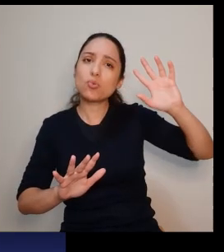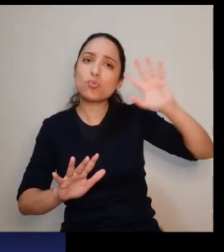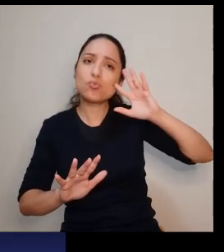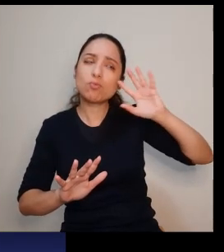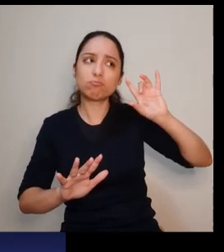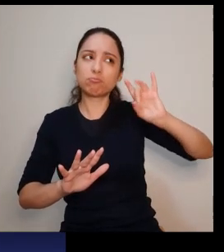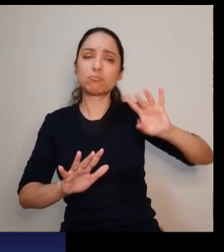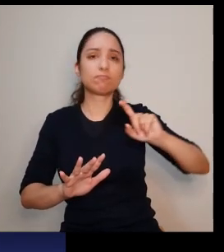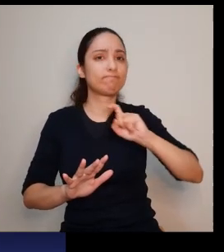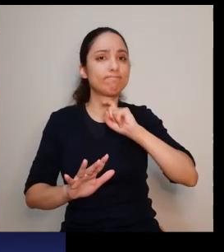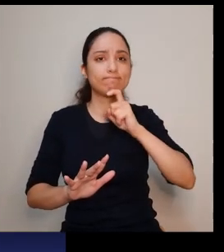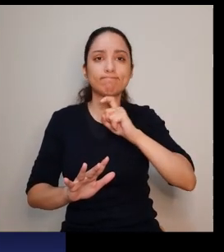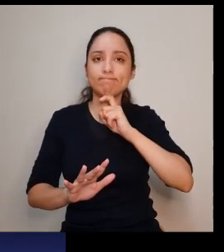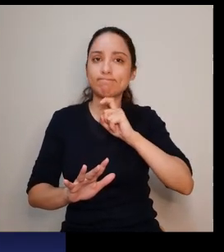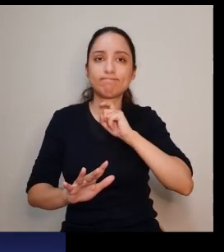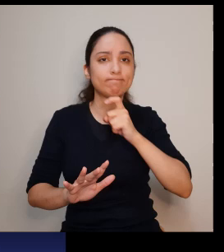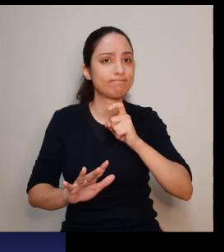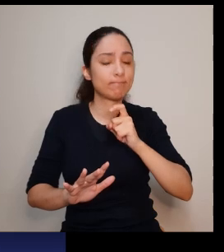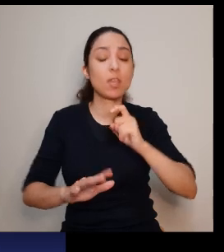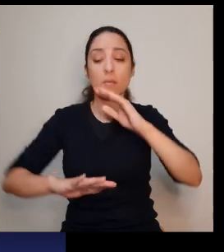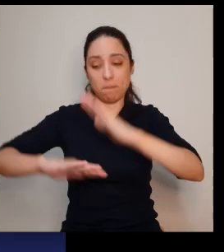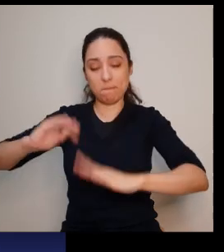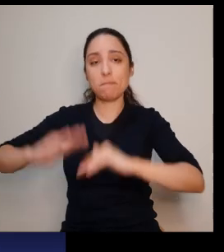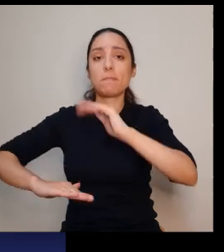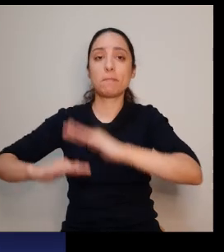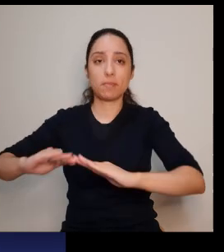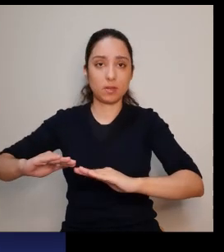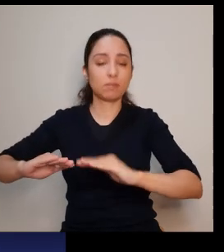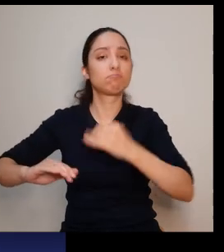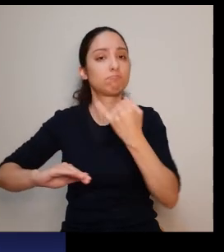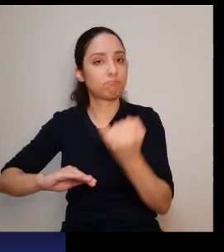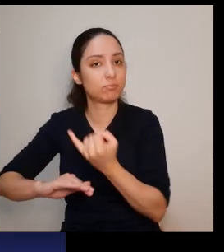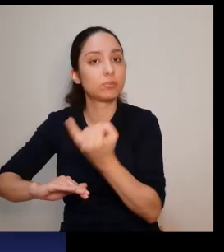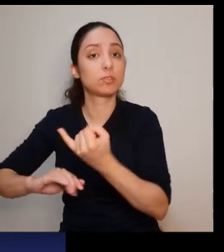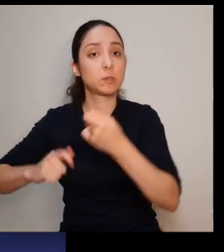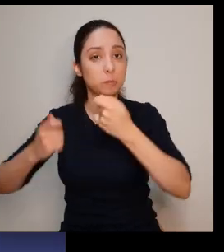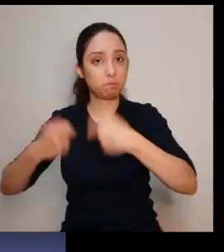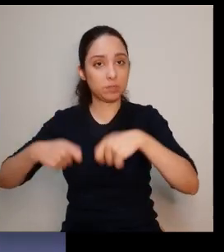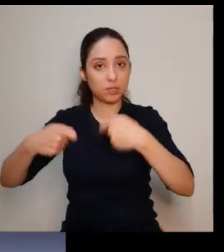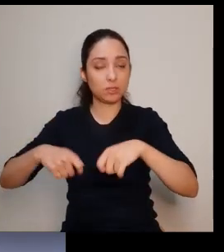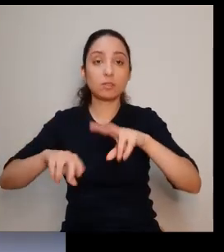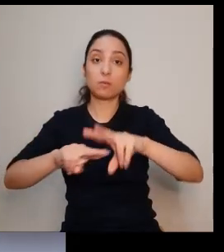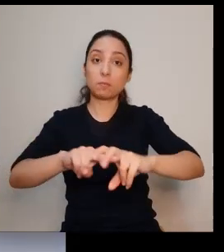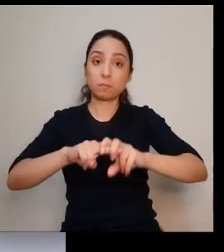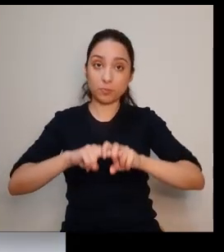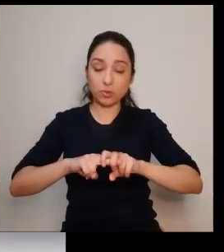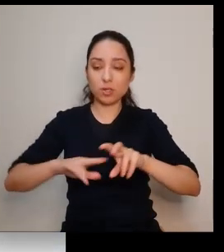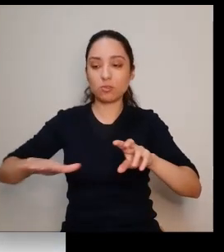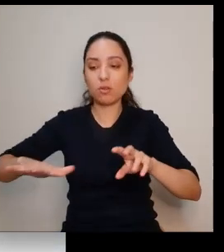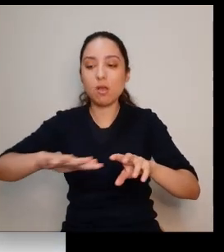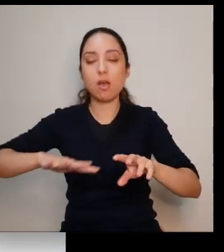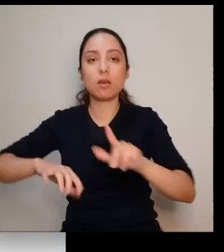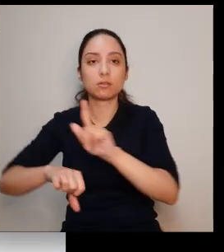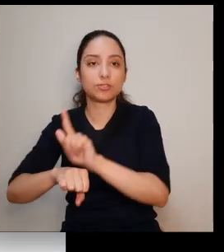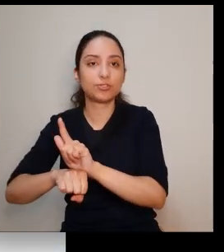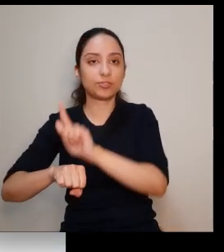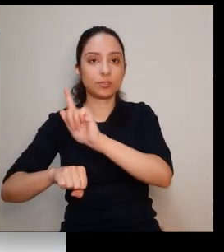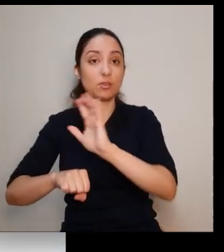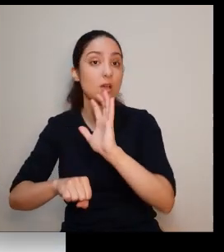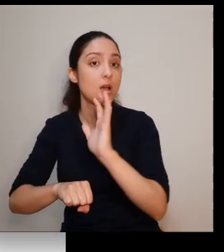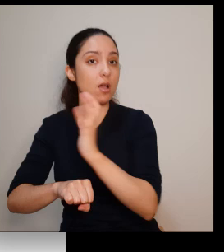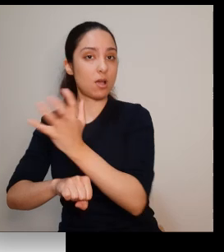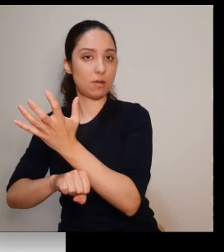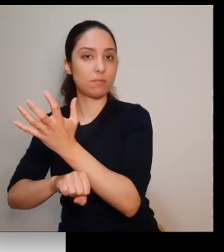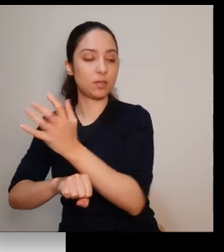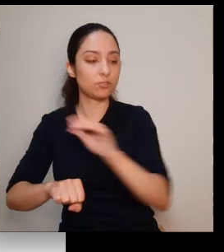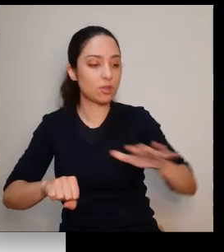precisamos avançar na aplicação dessas soluções. E isso demanda integrar a gestão ambiental e a gestão de riscos, que